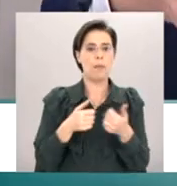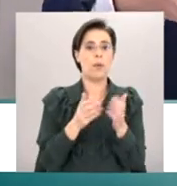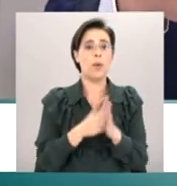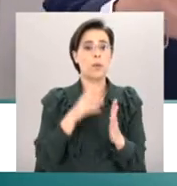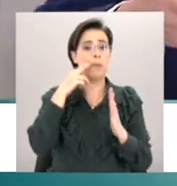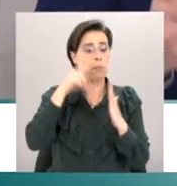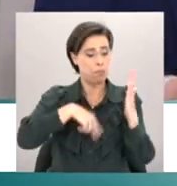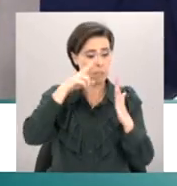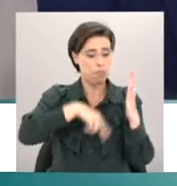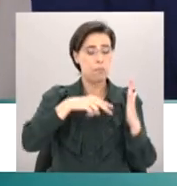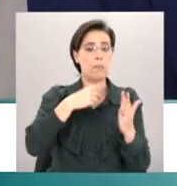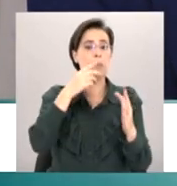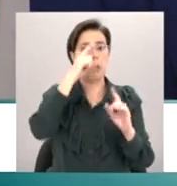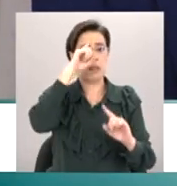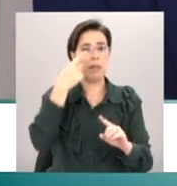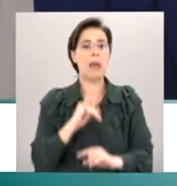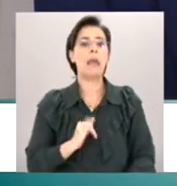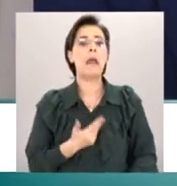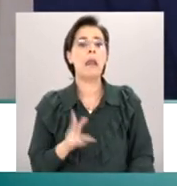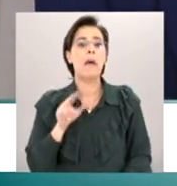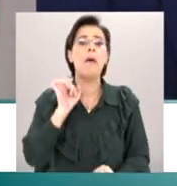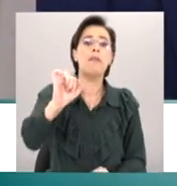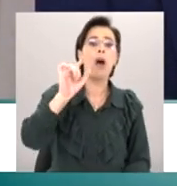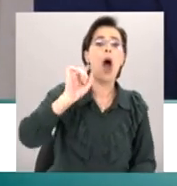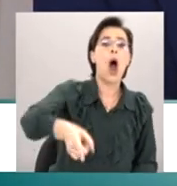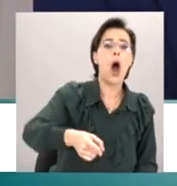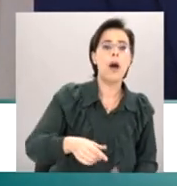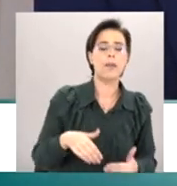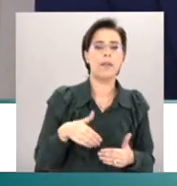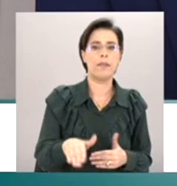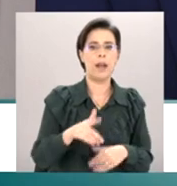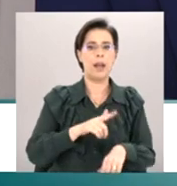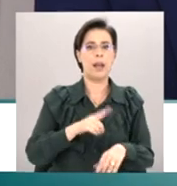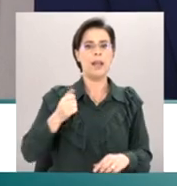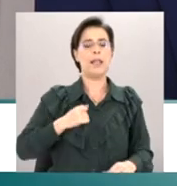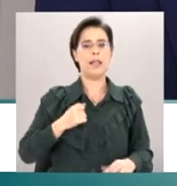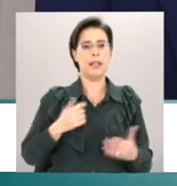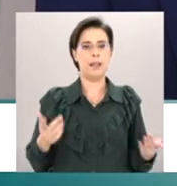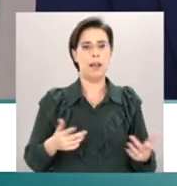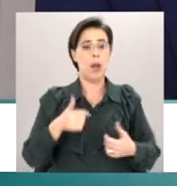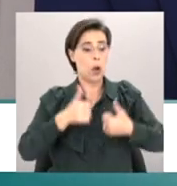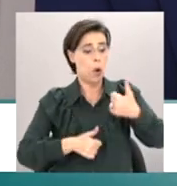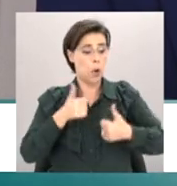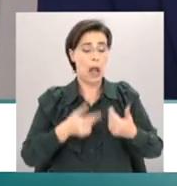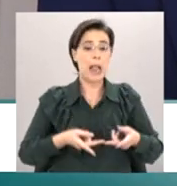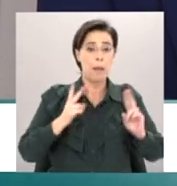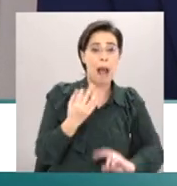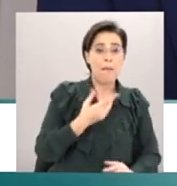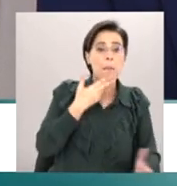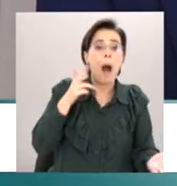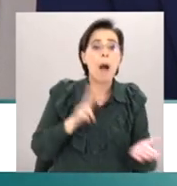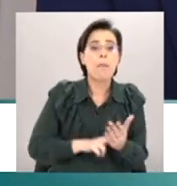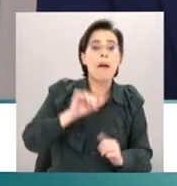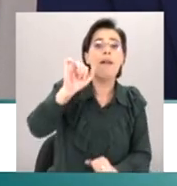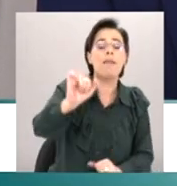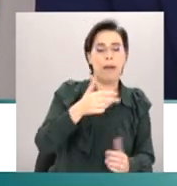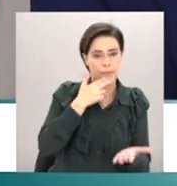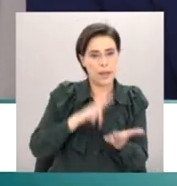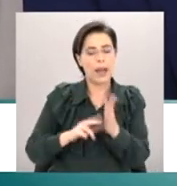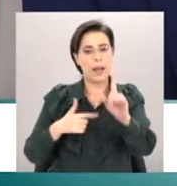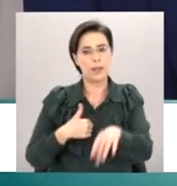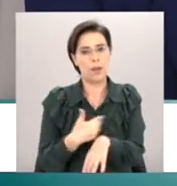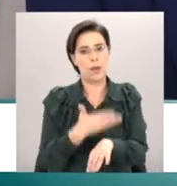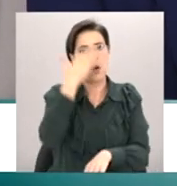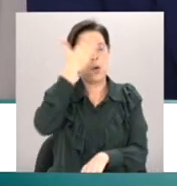toda a gente não pode conhecer a iniciativa liberal de oferecer uma prática concorrência Liberal Mas é verdade ainda não conhecemos os outros